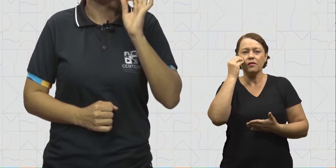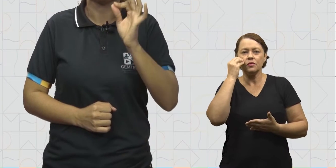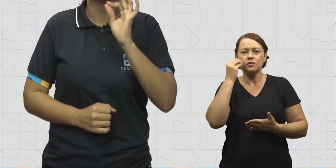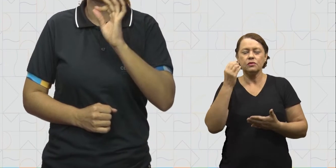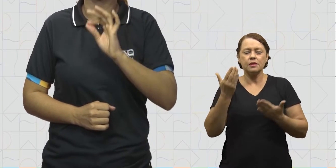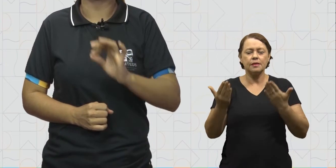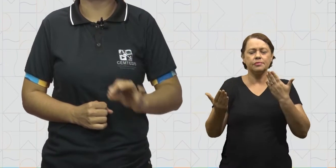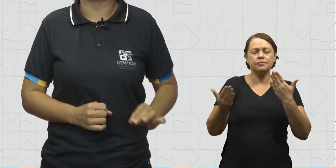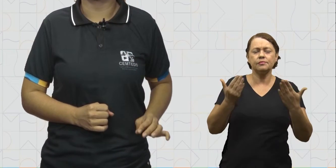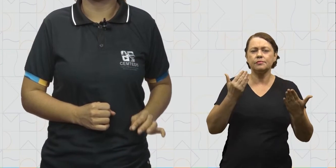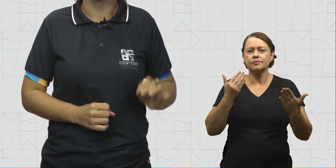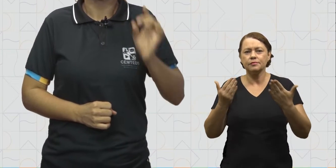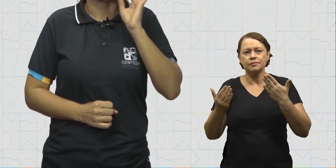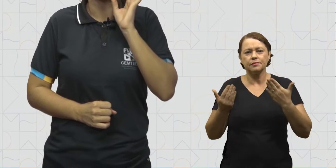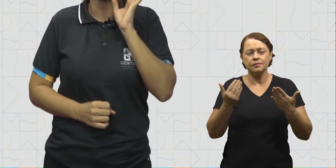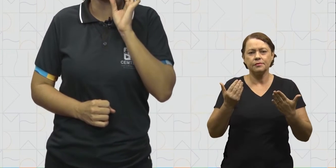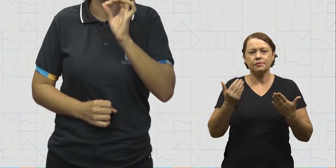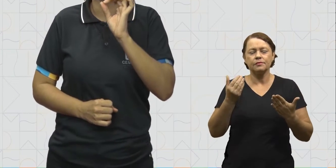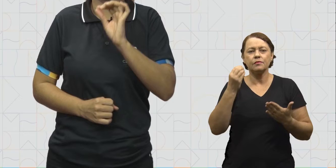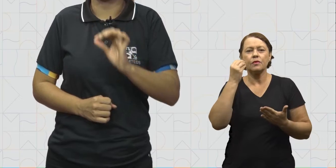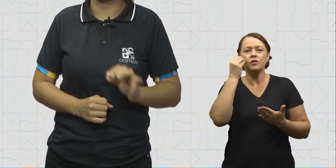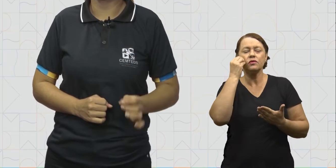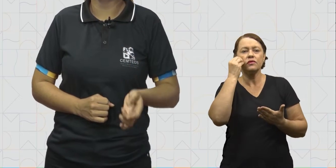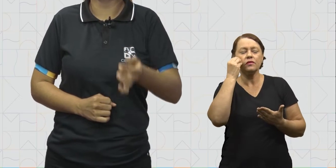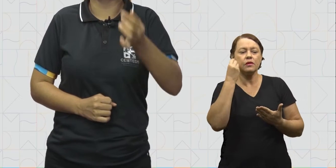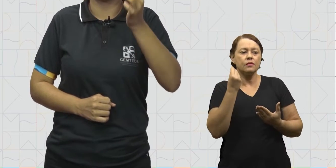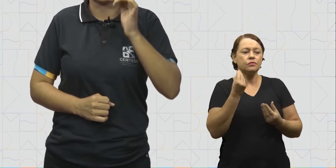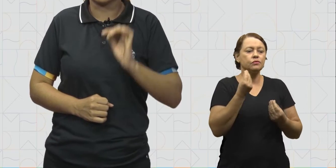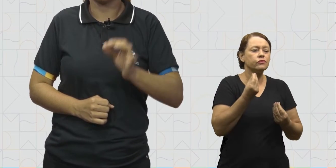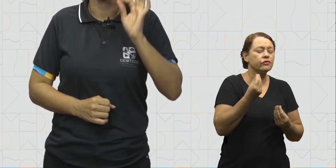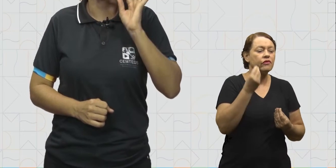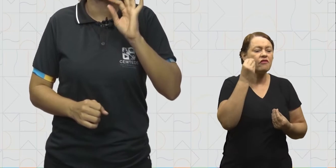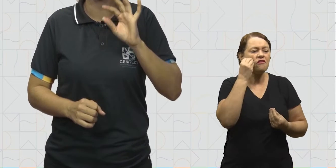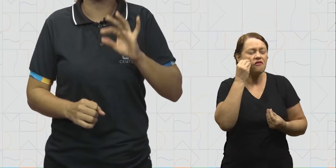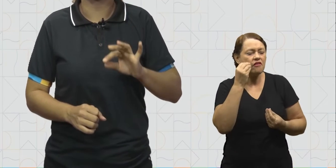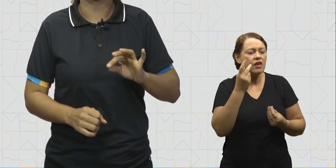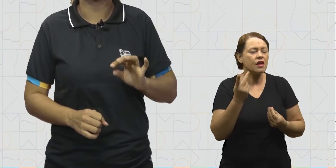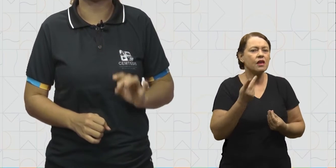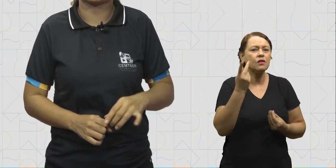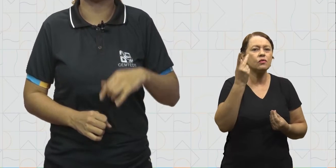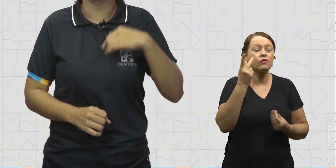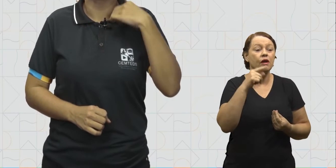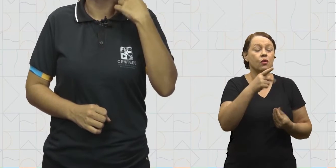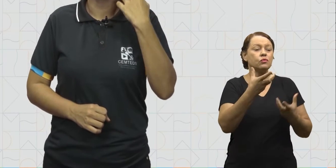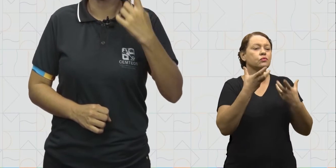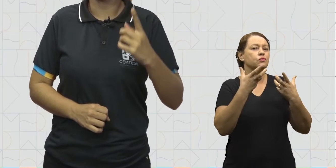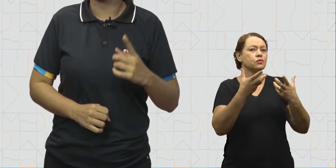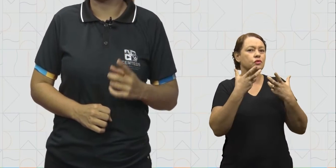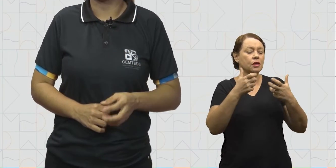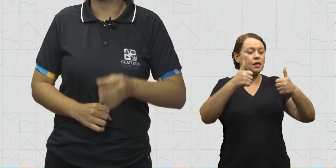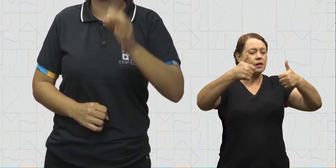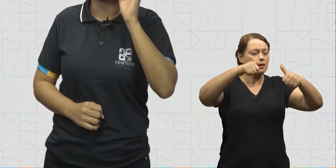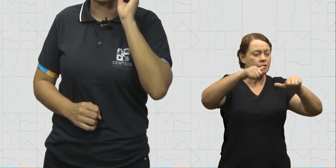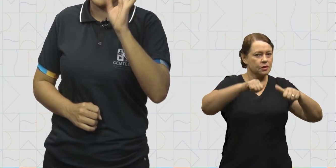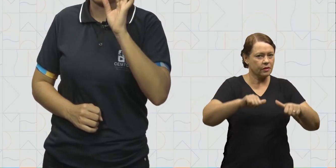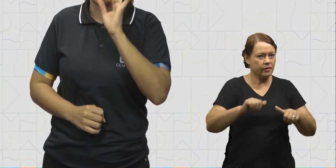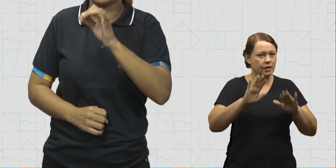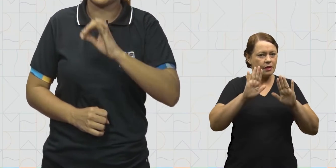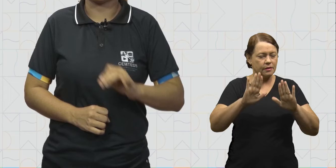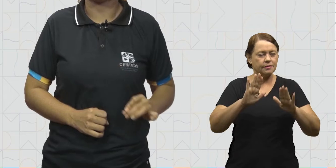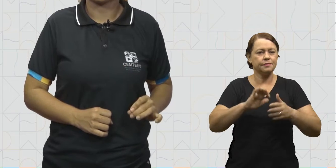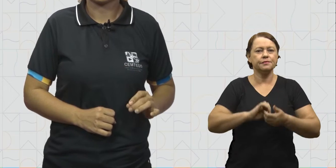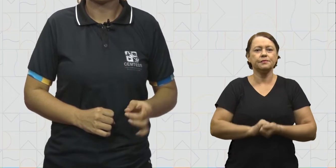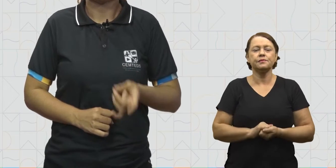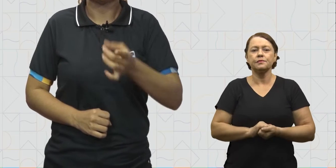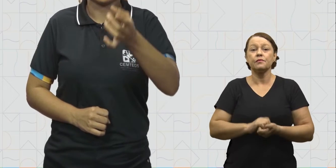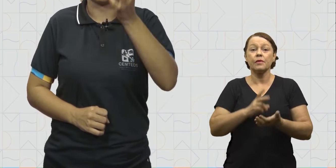a estimativa quando estivermos dando um valor aproximado do que queremos